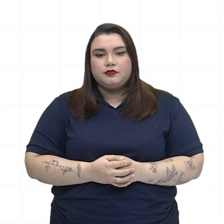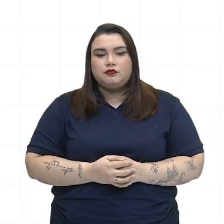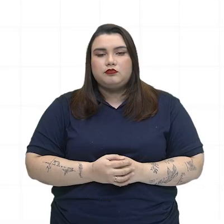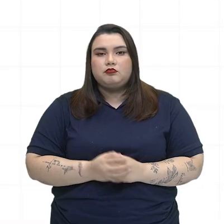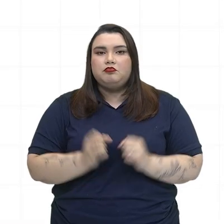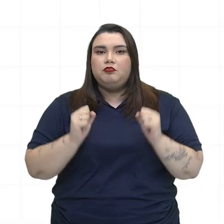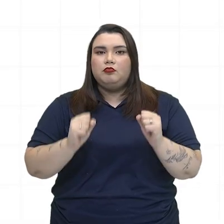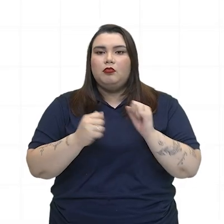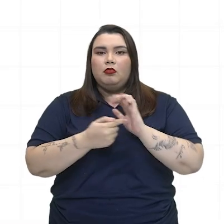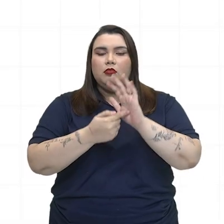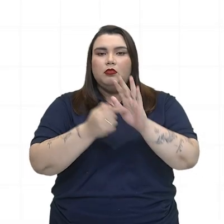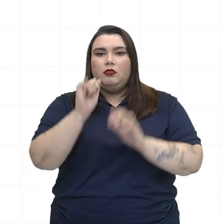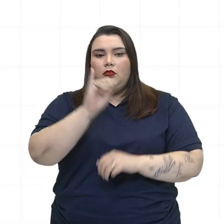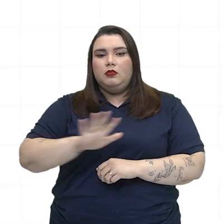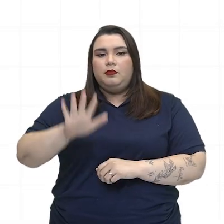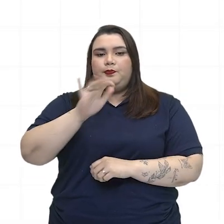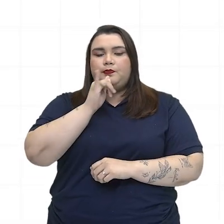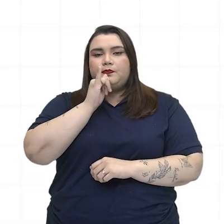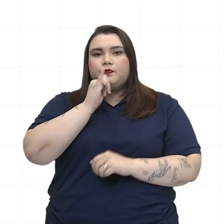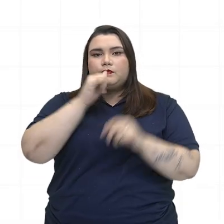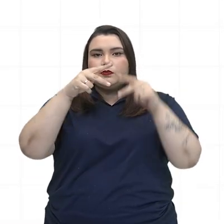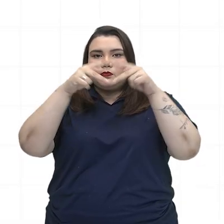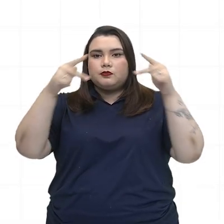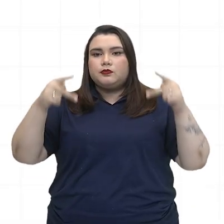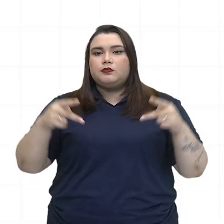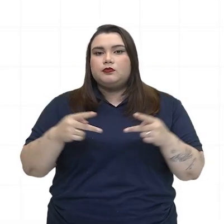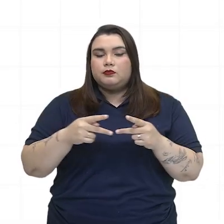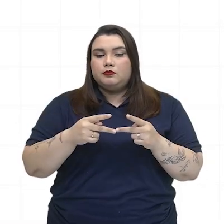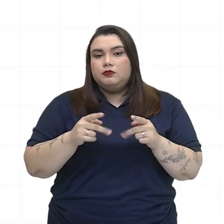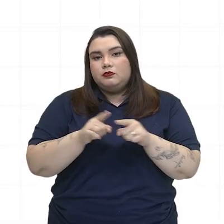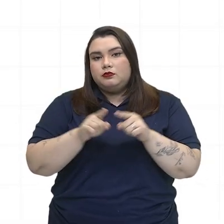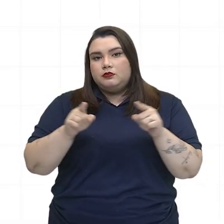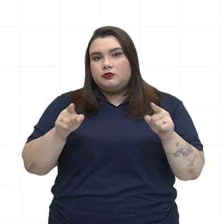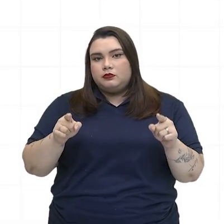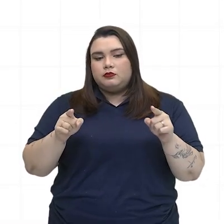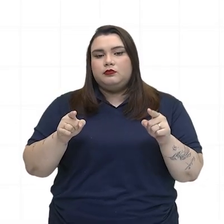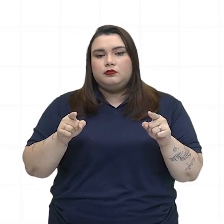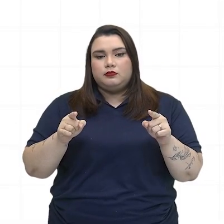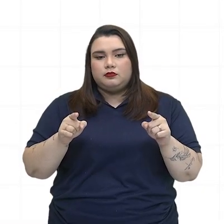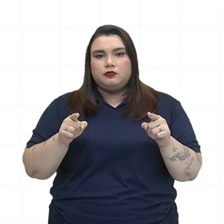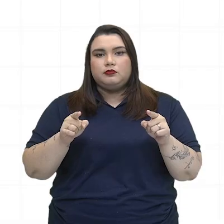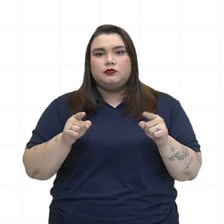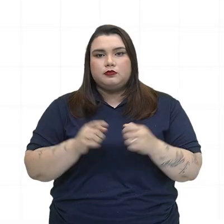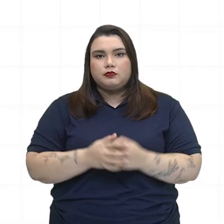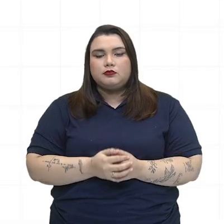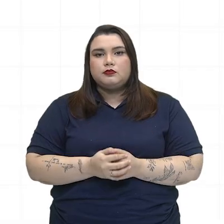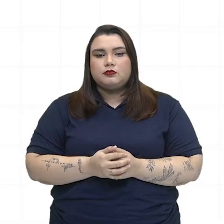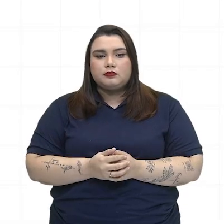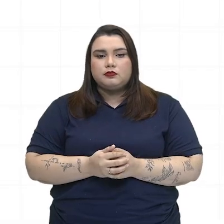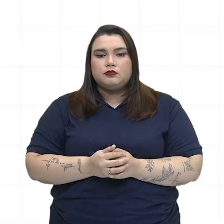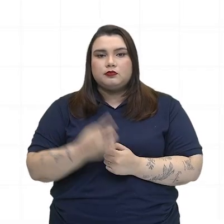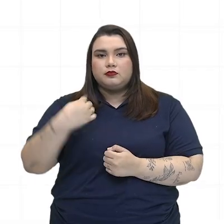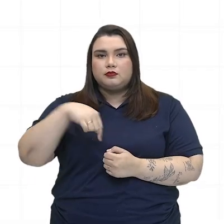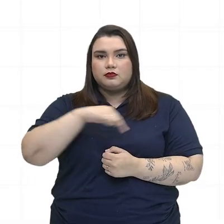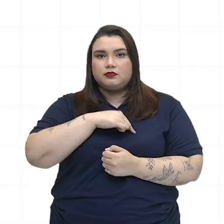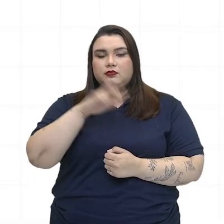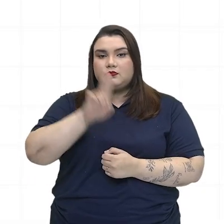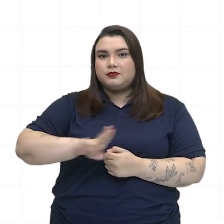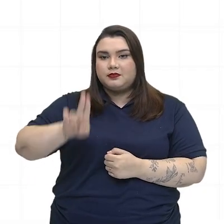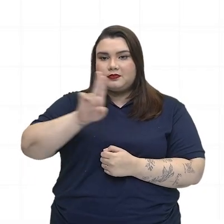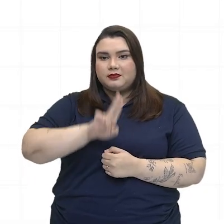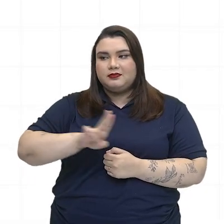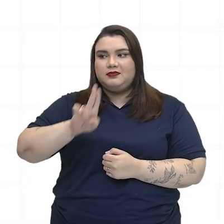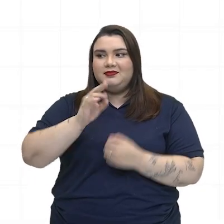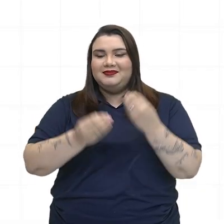ilustração de um gráfico de setores, né? Porém, no caso, né, a gente utilizou esse